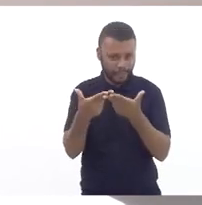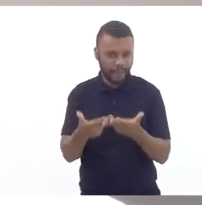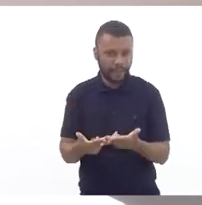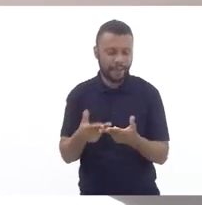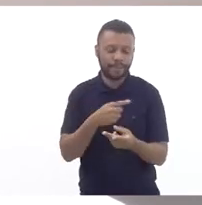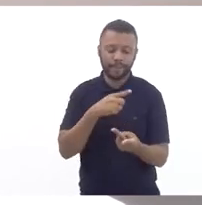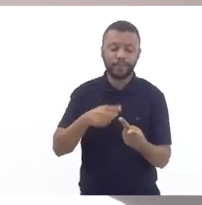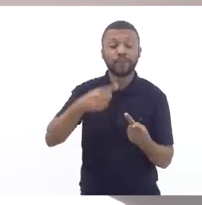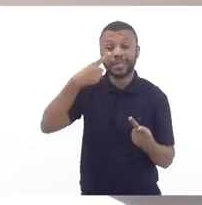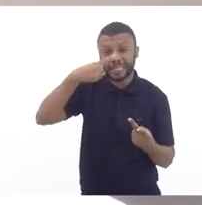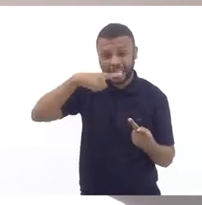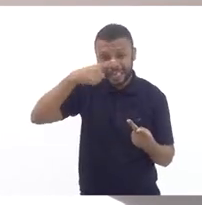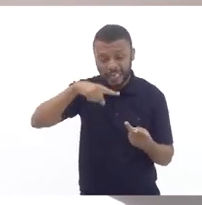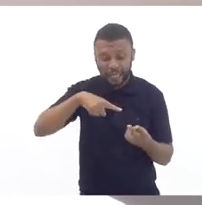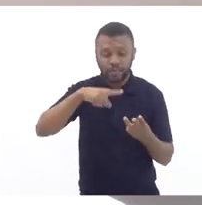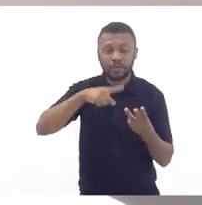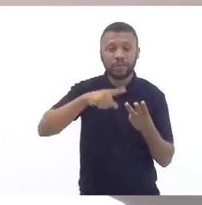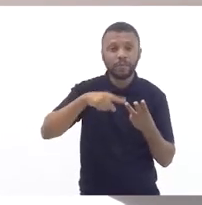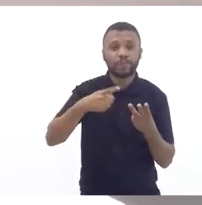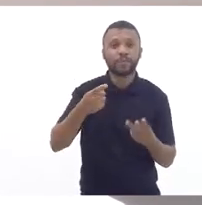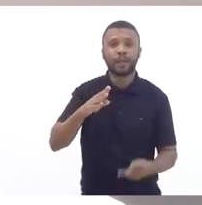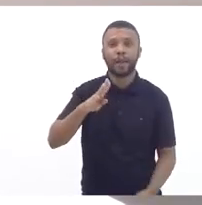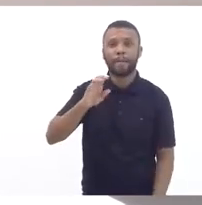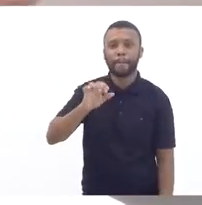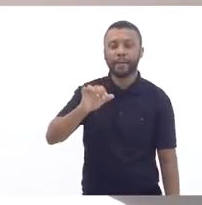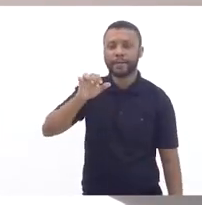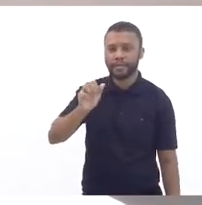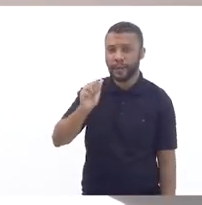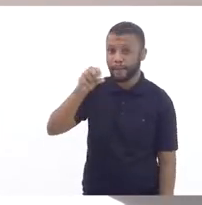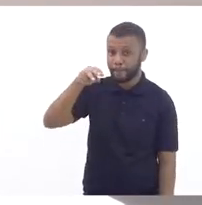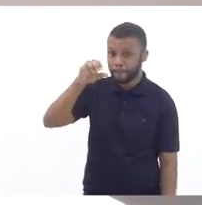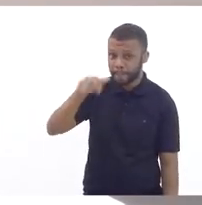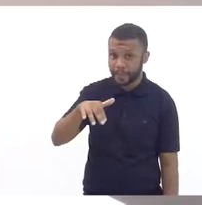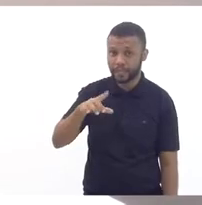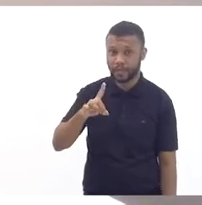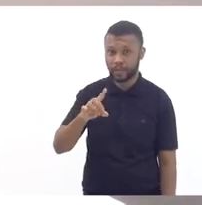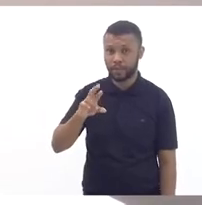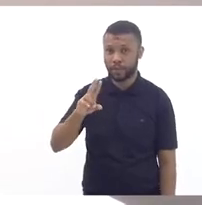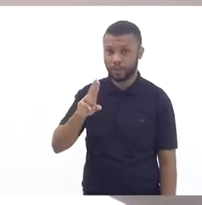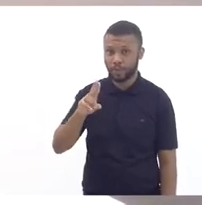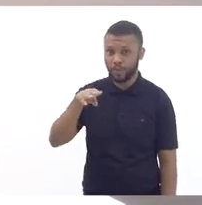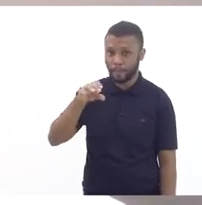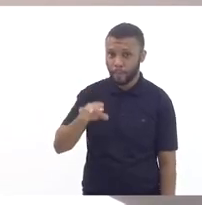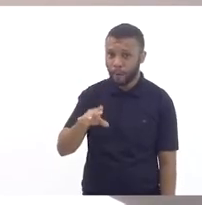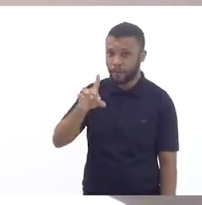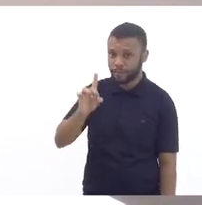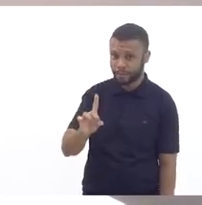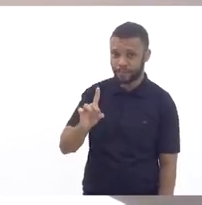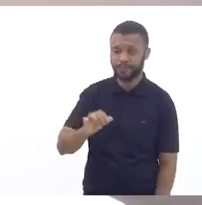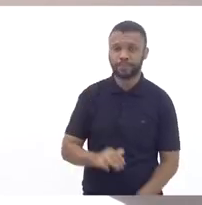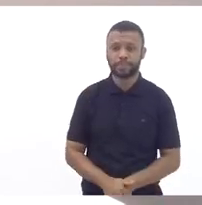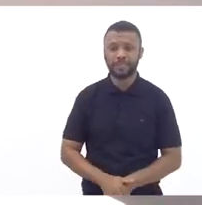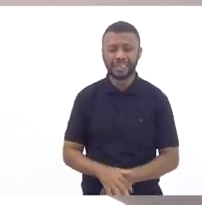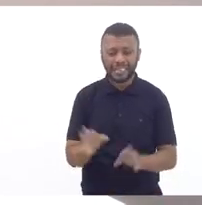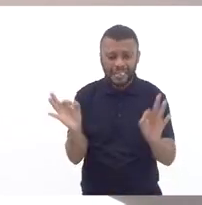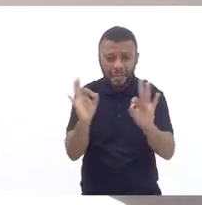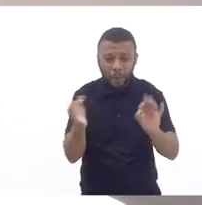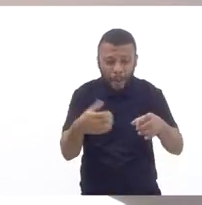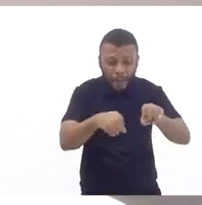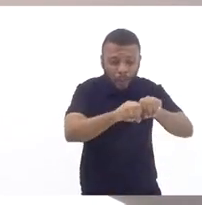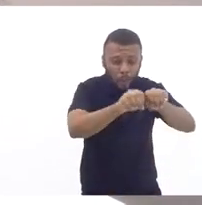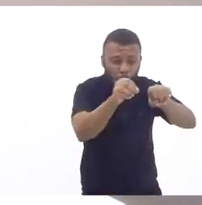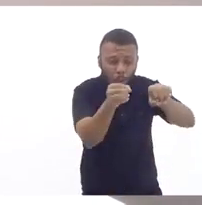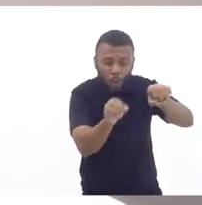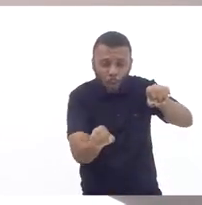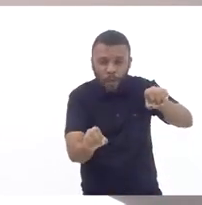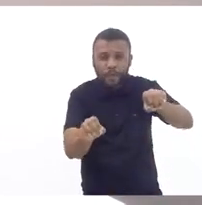de Tancredo Neves e na estação de Benjamin Dumont. Todas elas, a mesma situação. Nenhuma canaleta, tá certo? De drenagem, que é para as águas da chuva, nenhuma